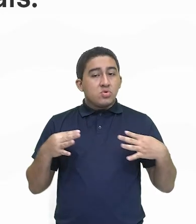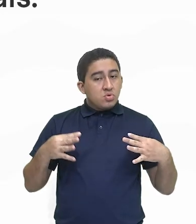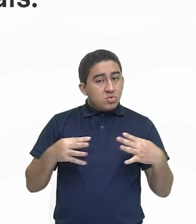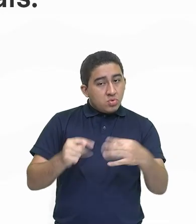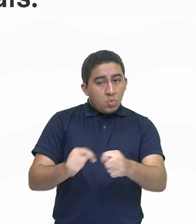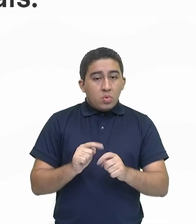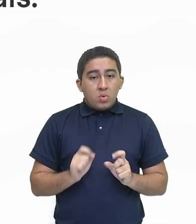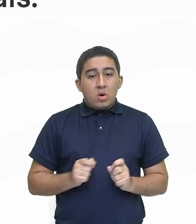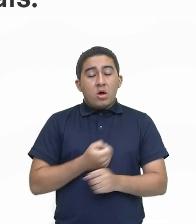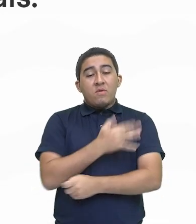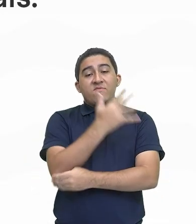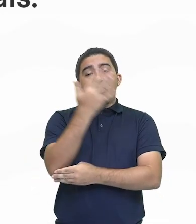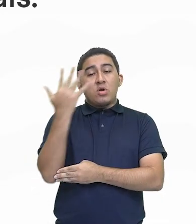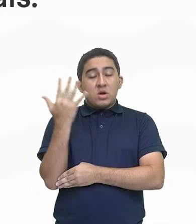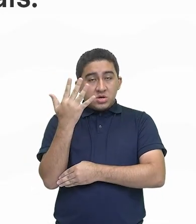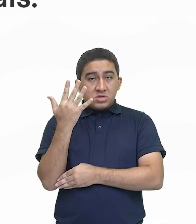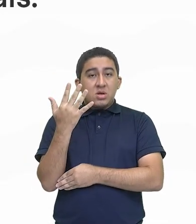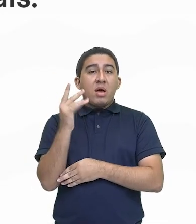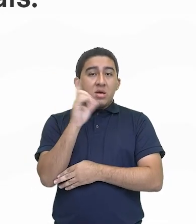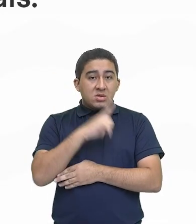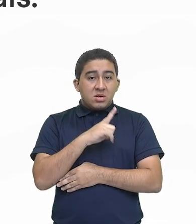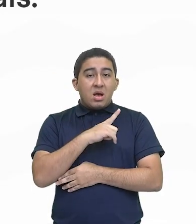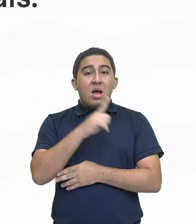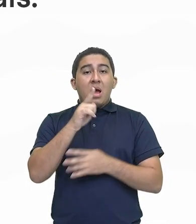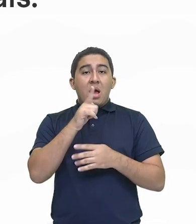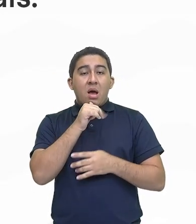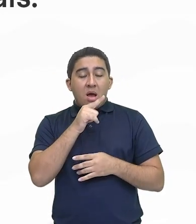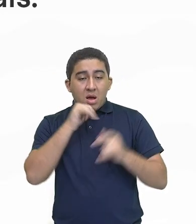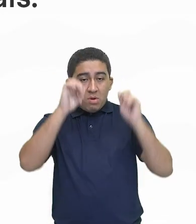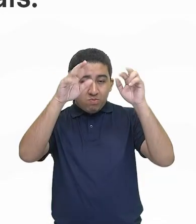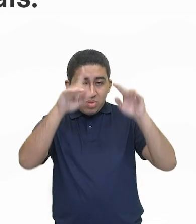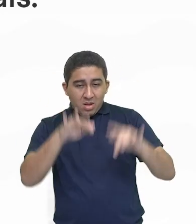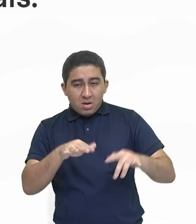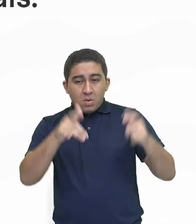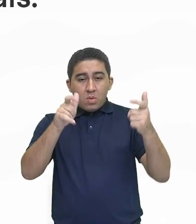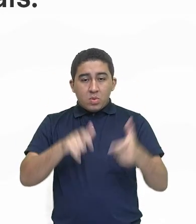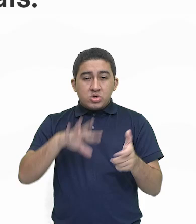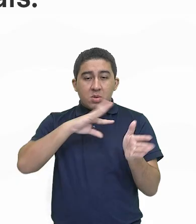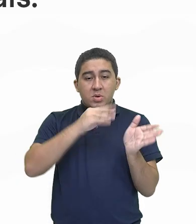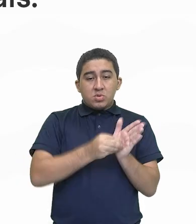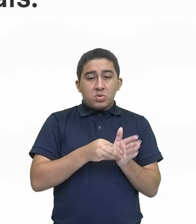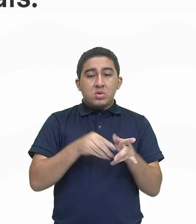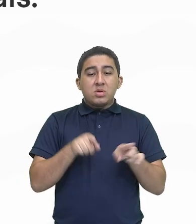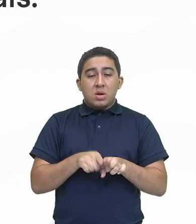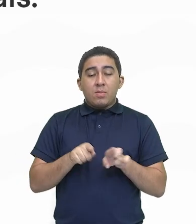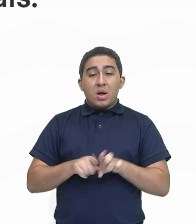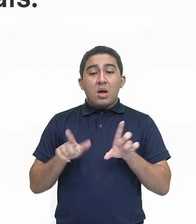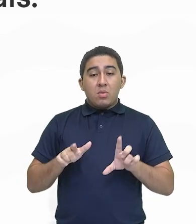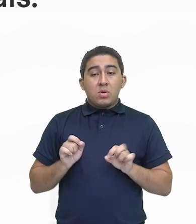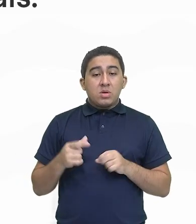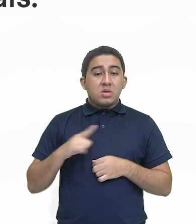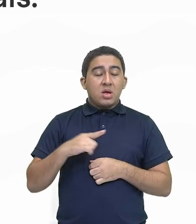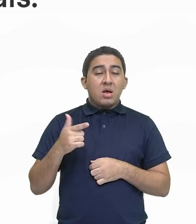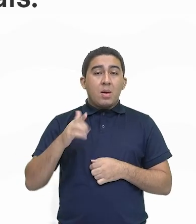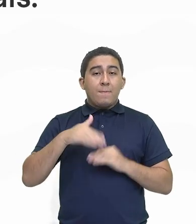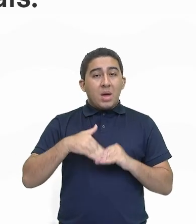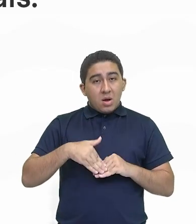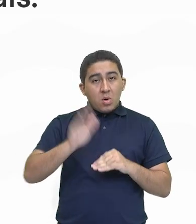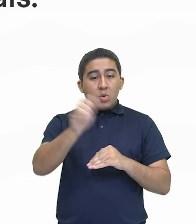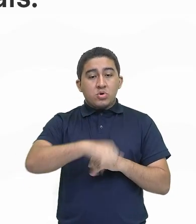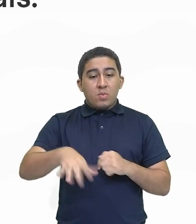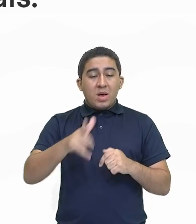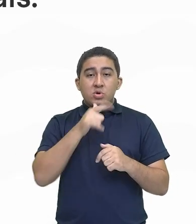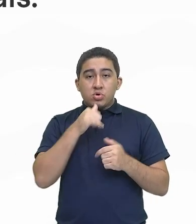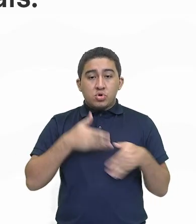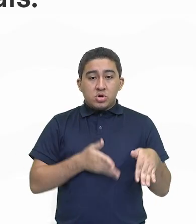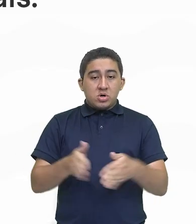1/3, pessoal, olha só, das florestas tropicais aí estão na Amazônia. E ele também possui a maior bacia